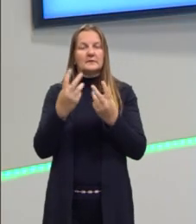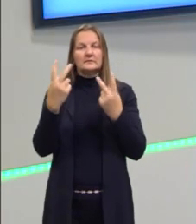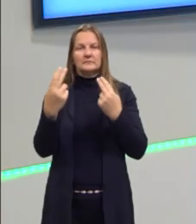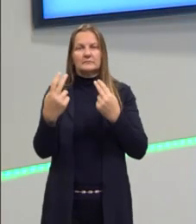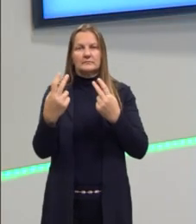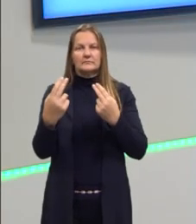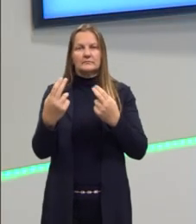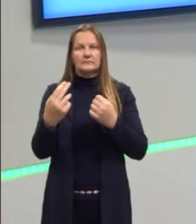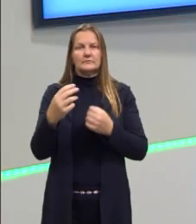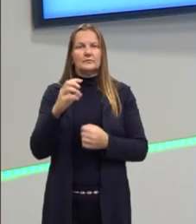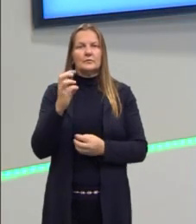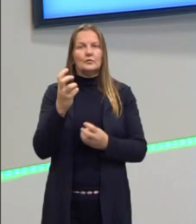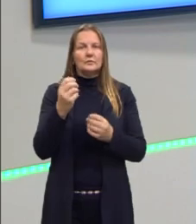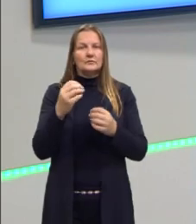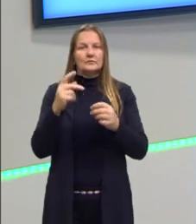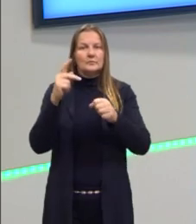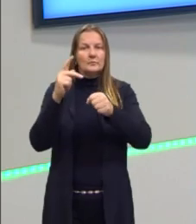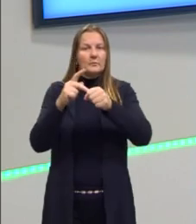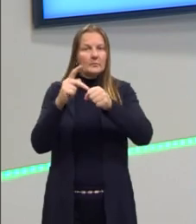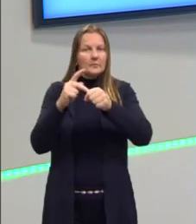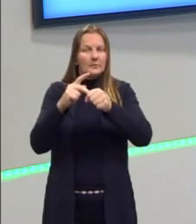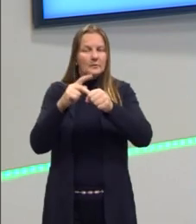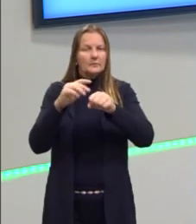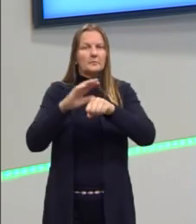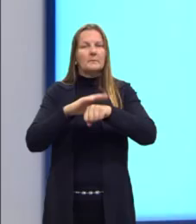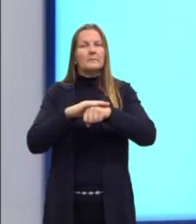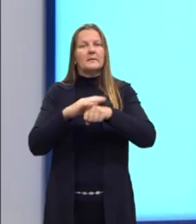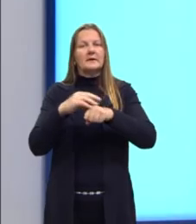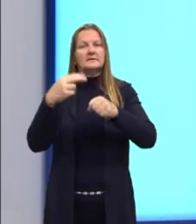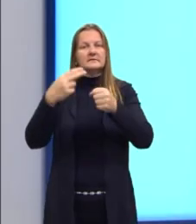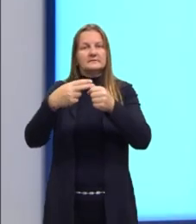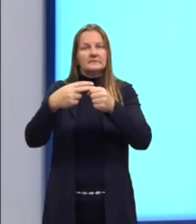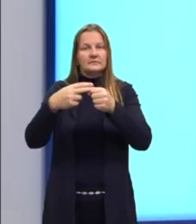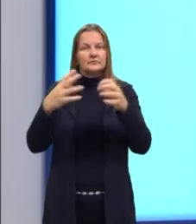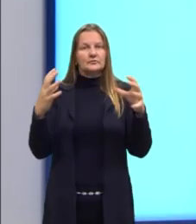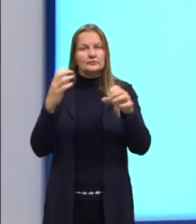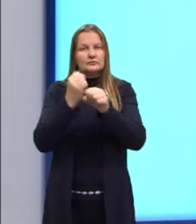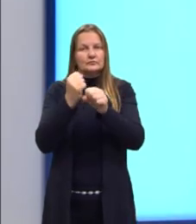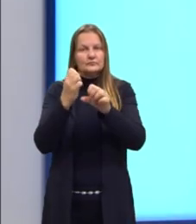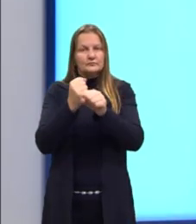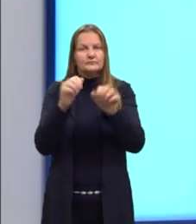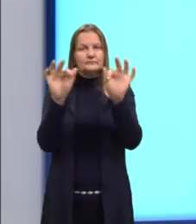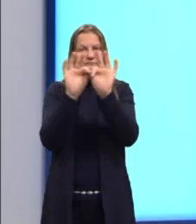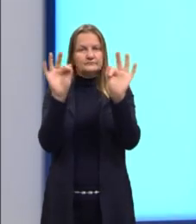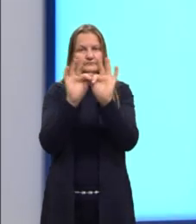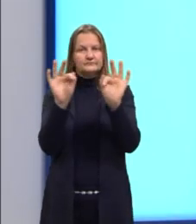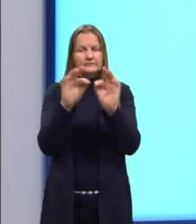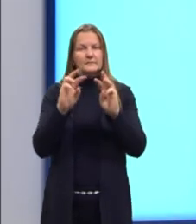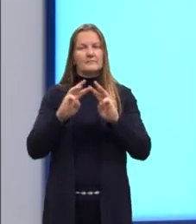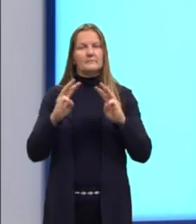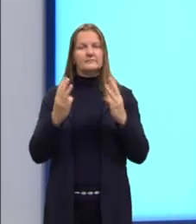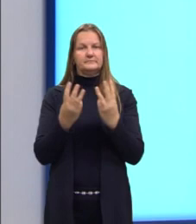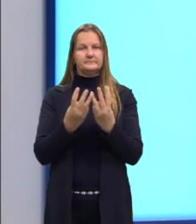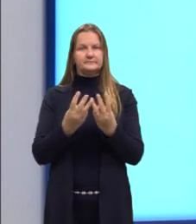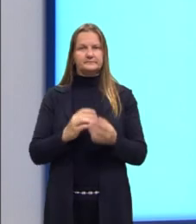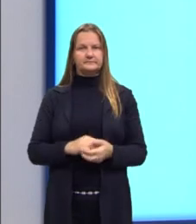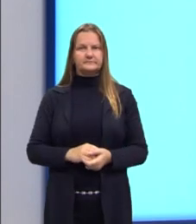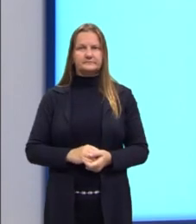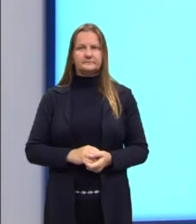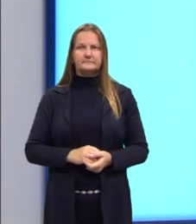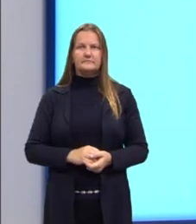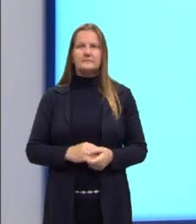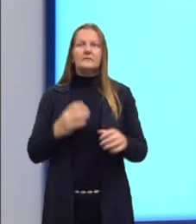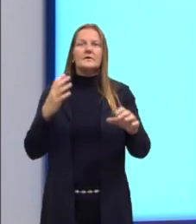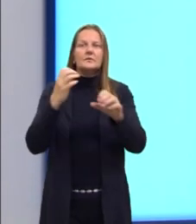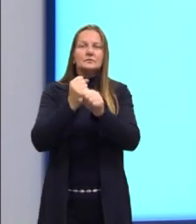igual ao número de prótons mais o número de nêutrons lembrando da fórmula do número de massa então